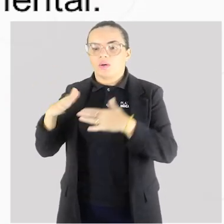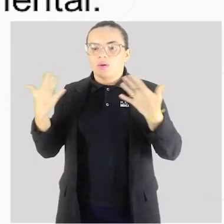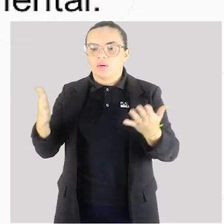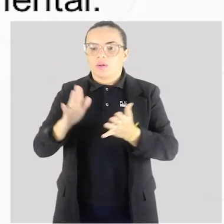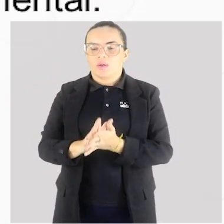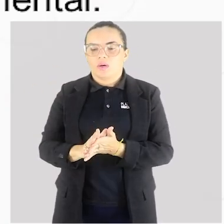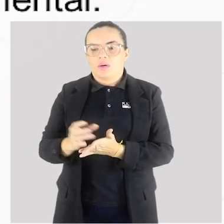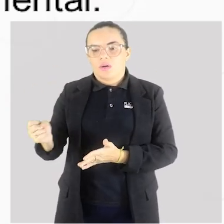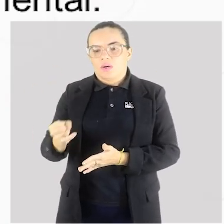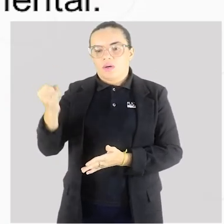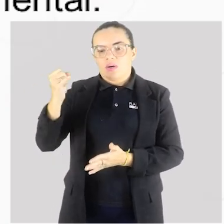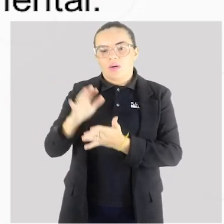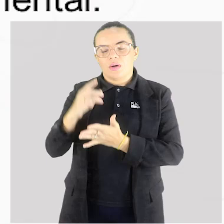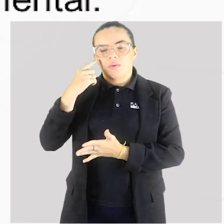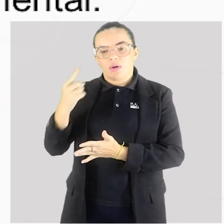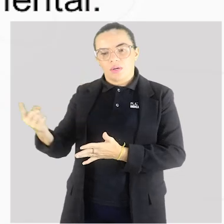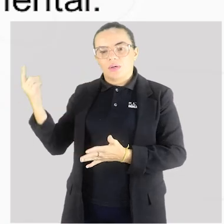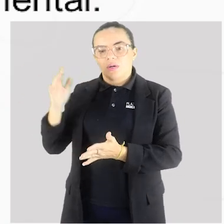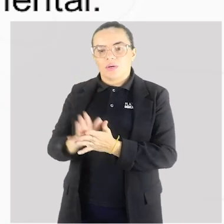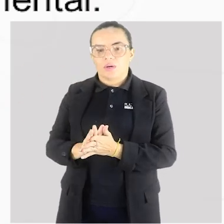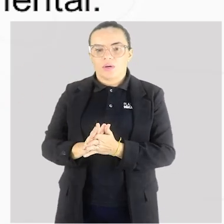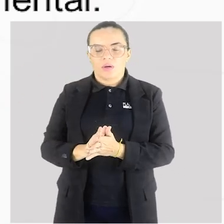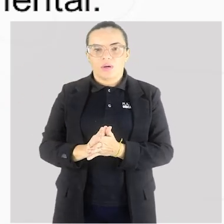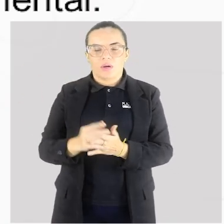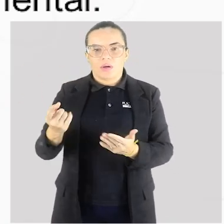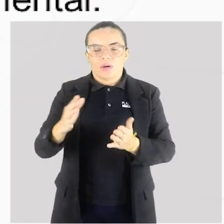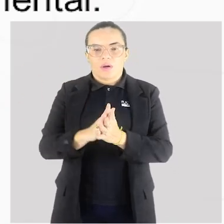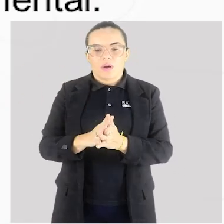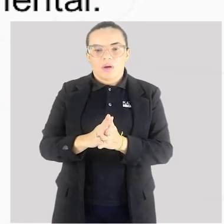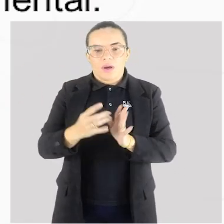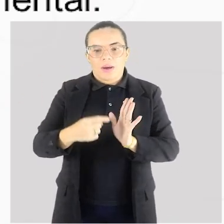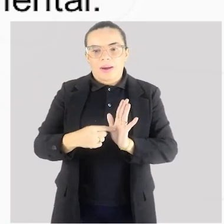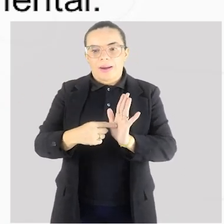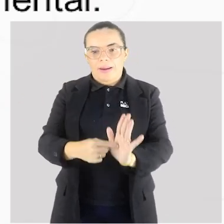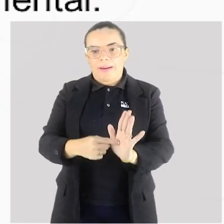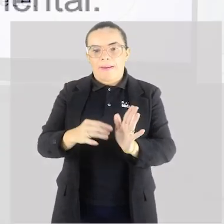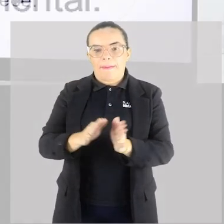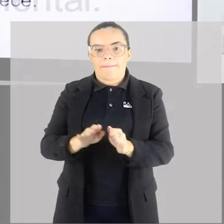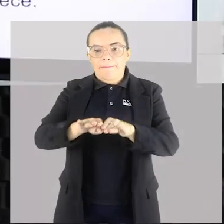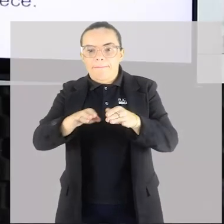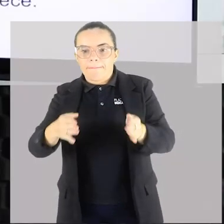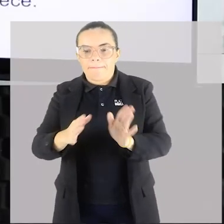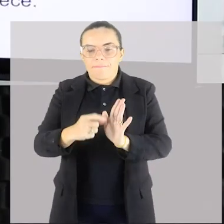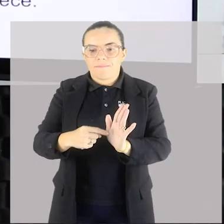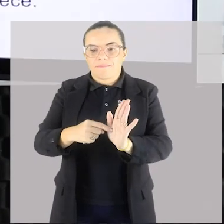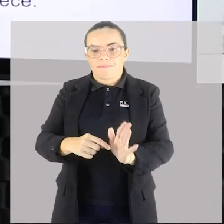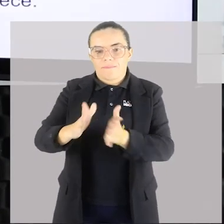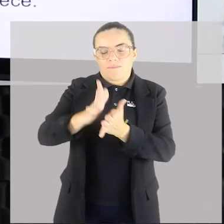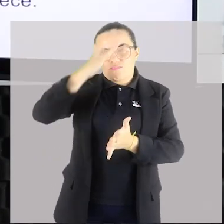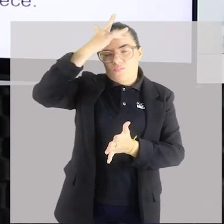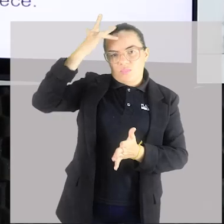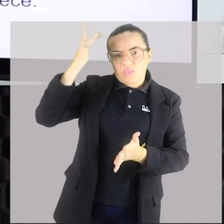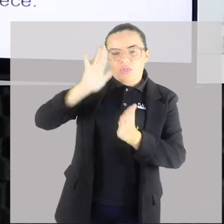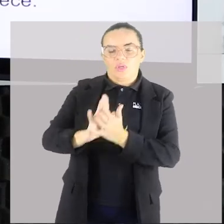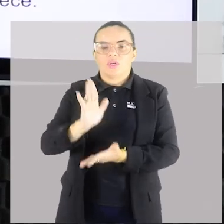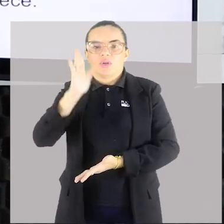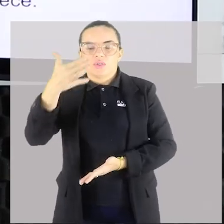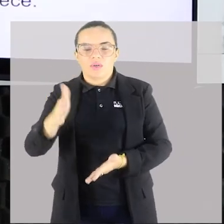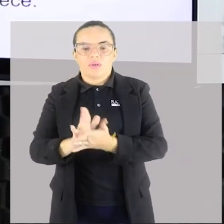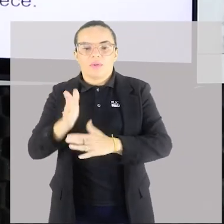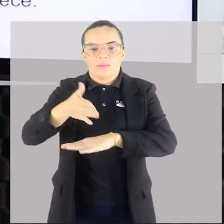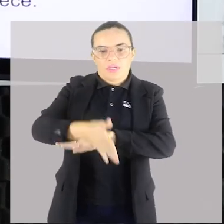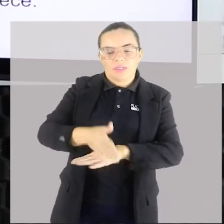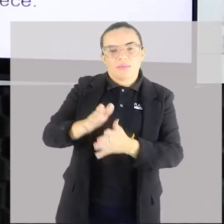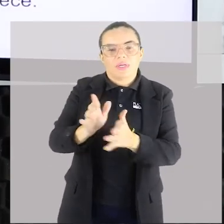né? Eles buscam quebrar a barreira entre o palco e a plateia, né? Não é a quebra da quarta parede, é o público que já vai participar da